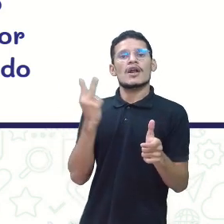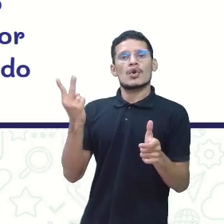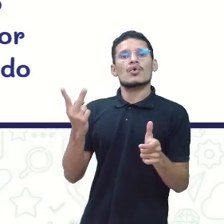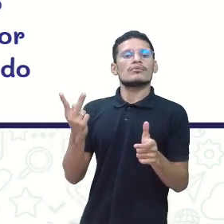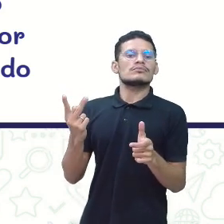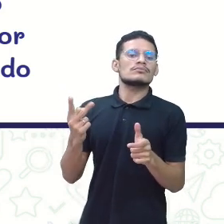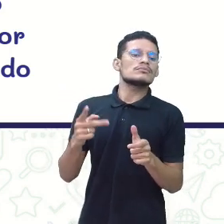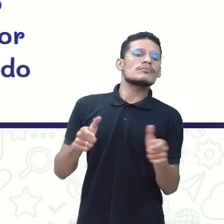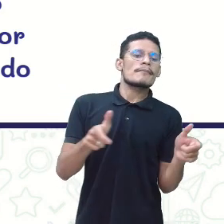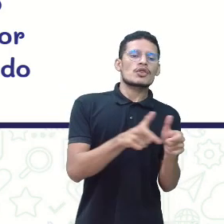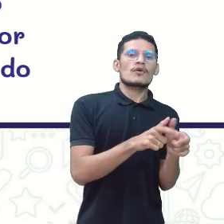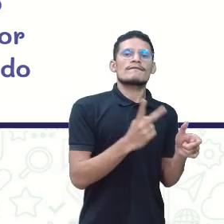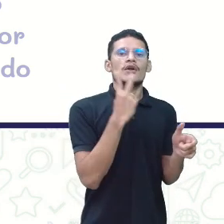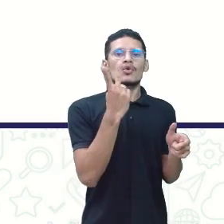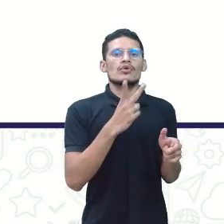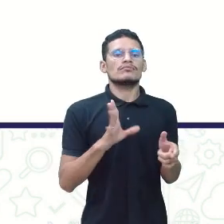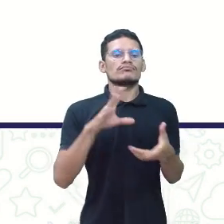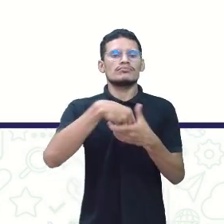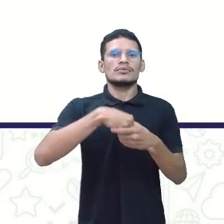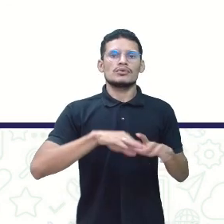dos elementos do conjunto.